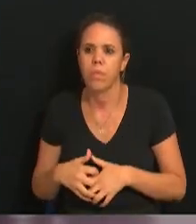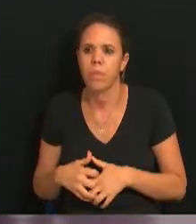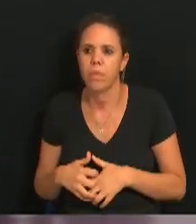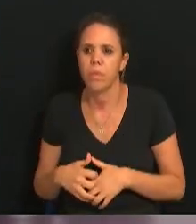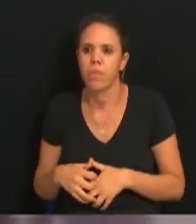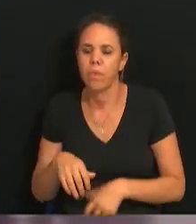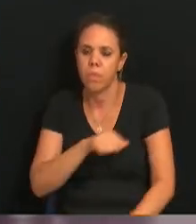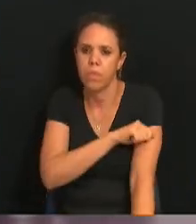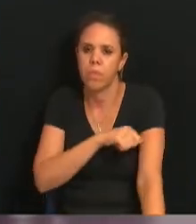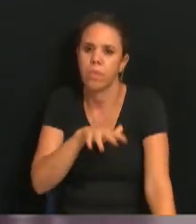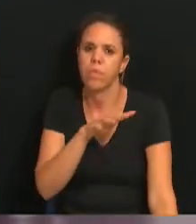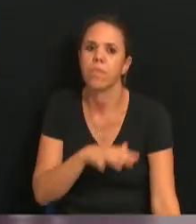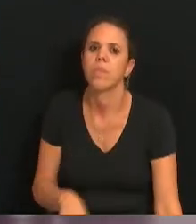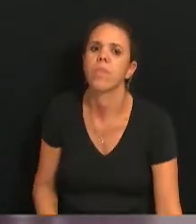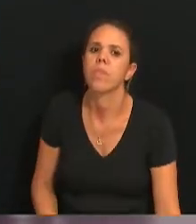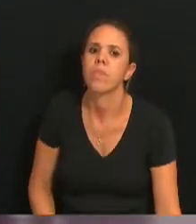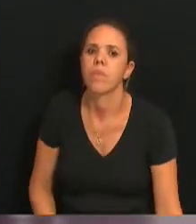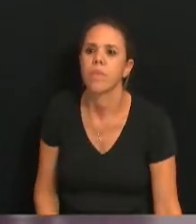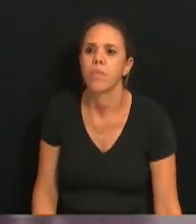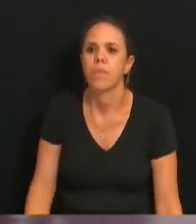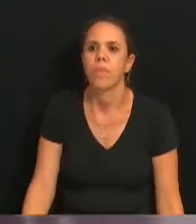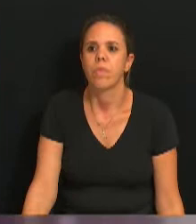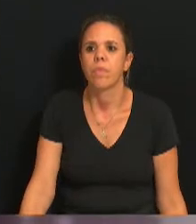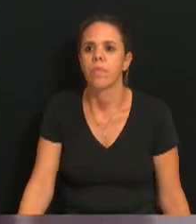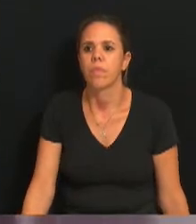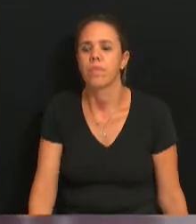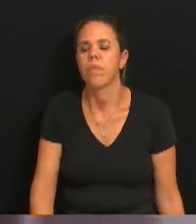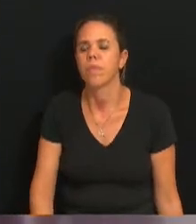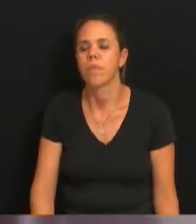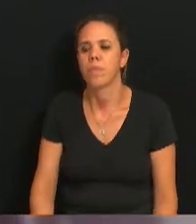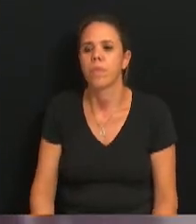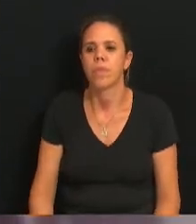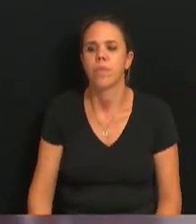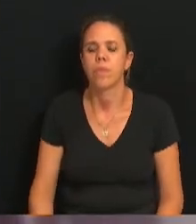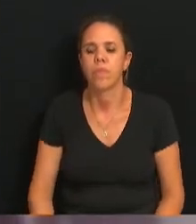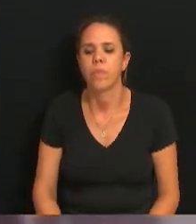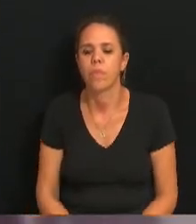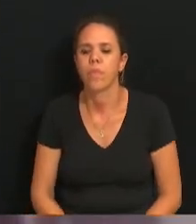alunos. Isso é bastante importante. E aí, como um ponto que a gente